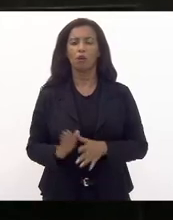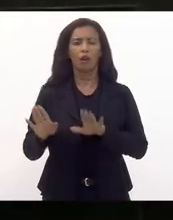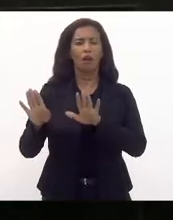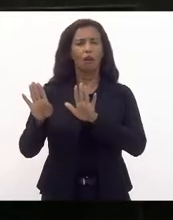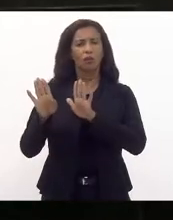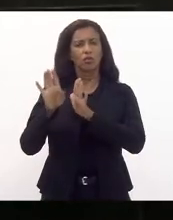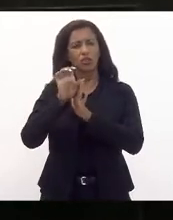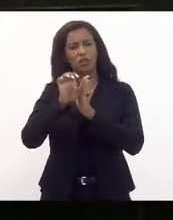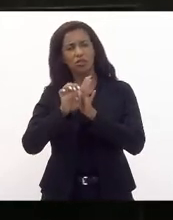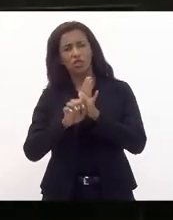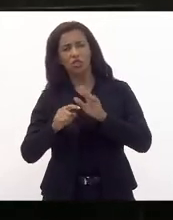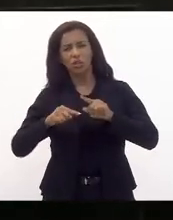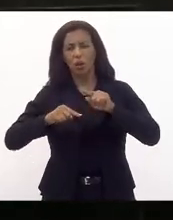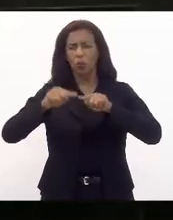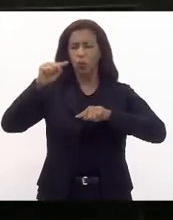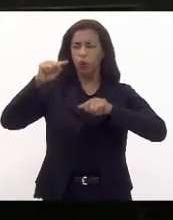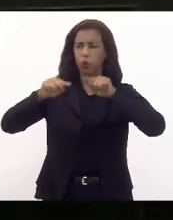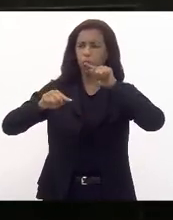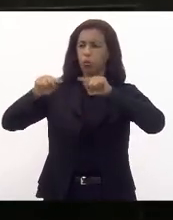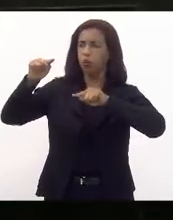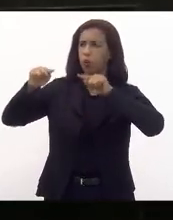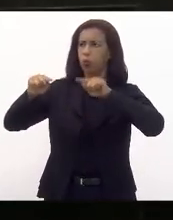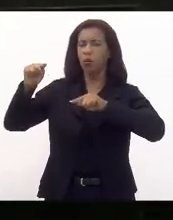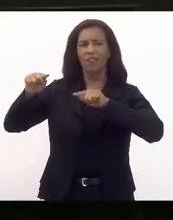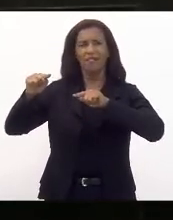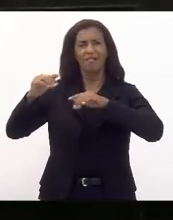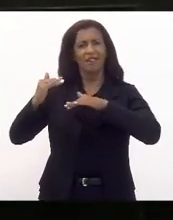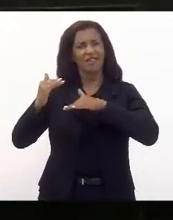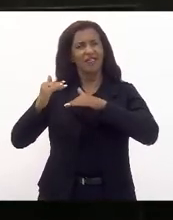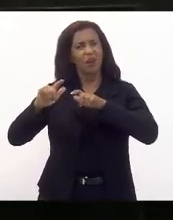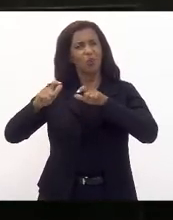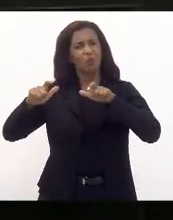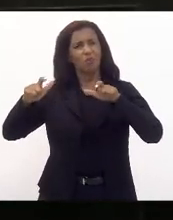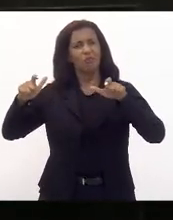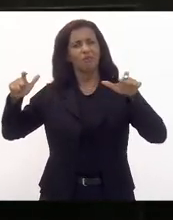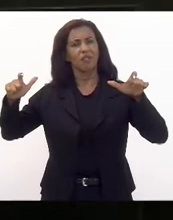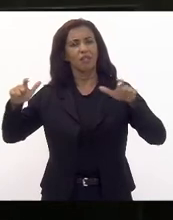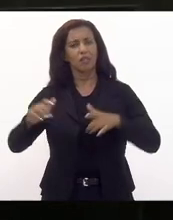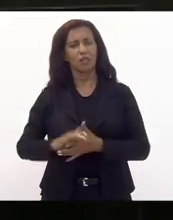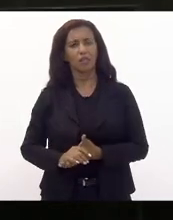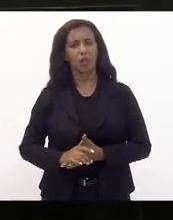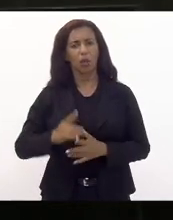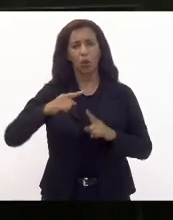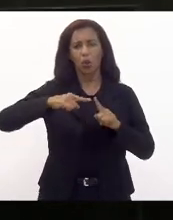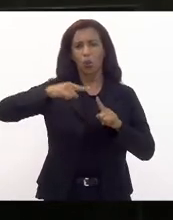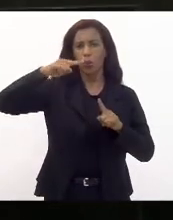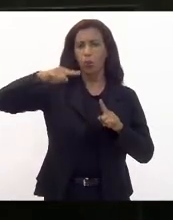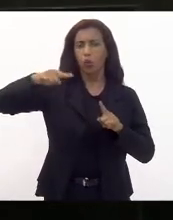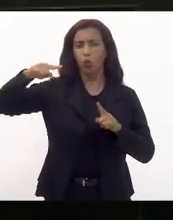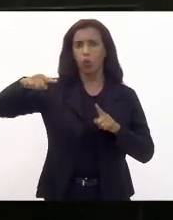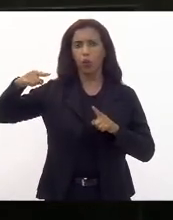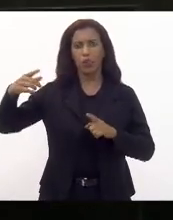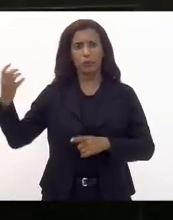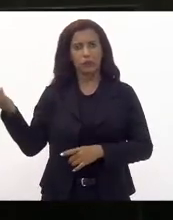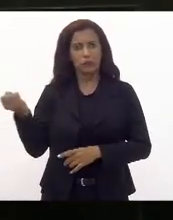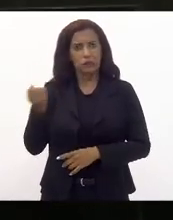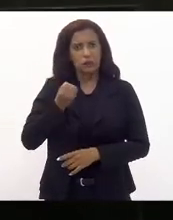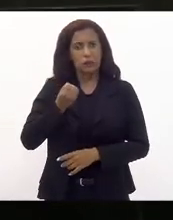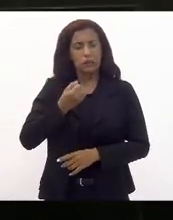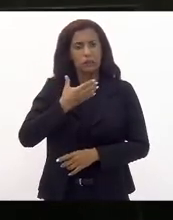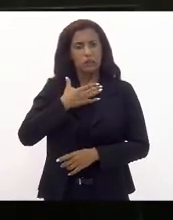estatística que vem aumentando gradativamente que é o índice de suicídio